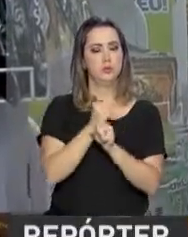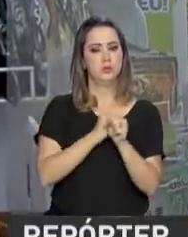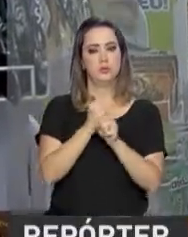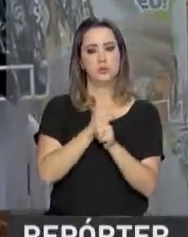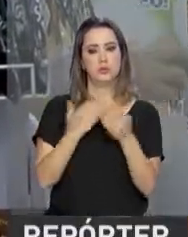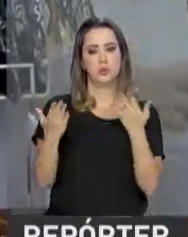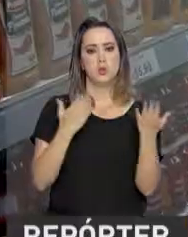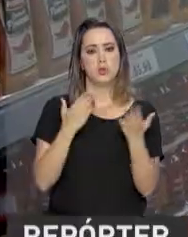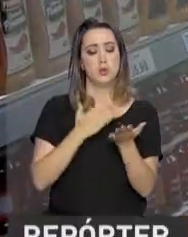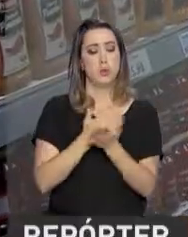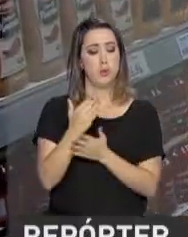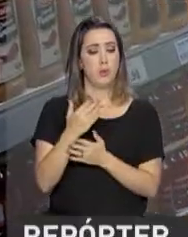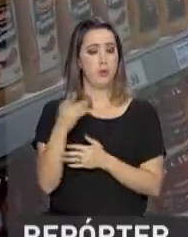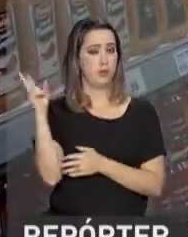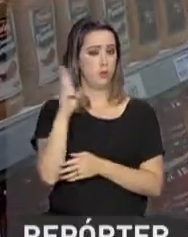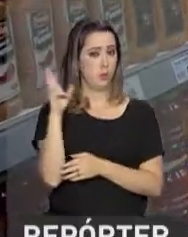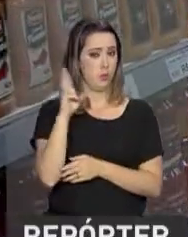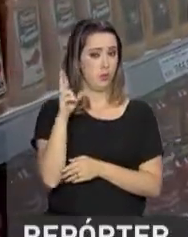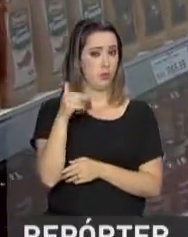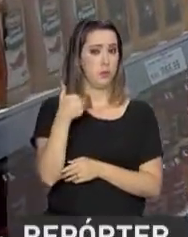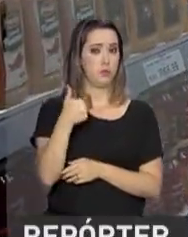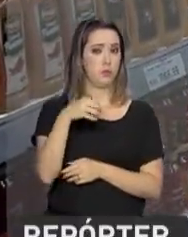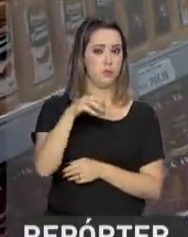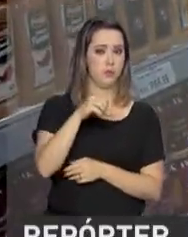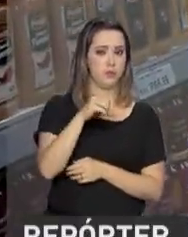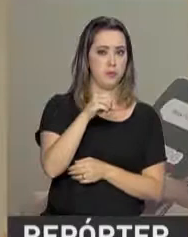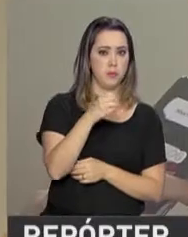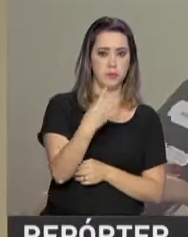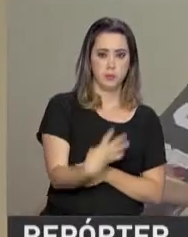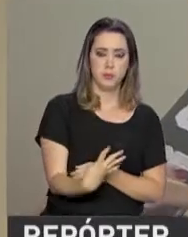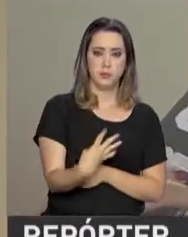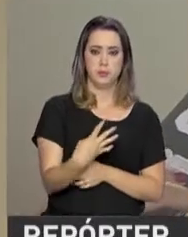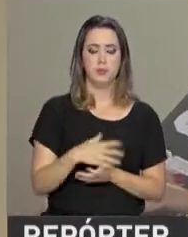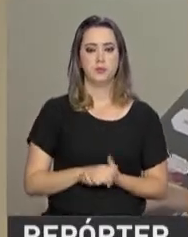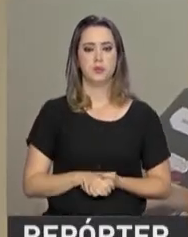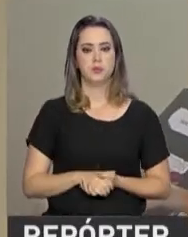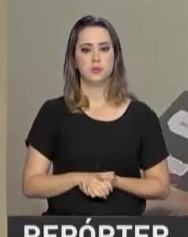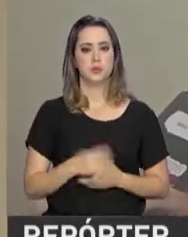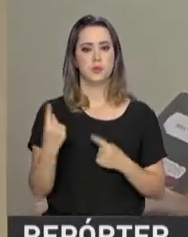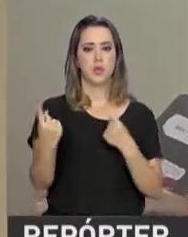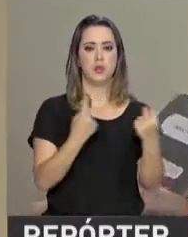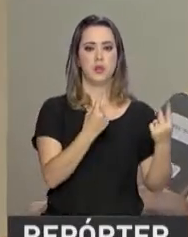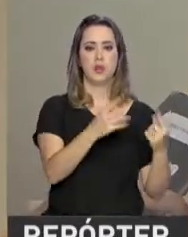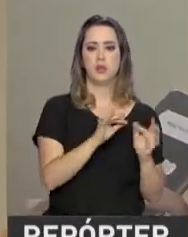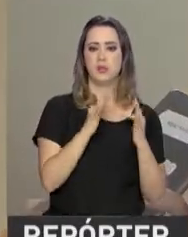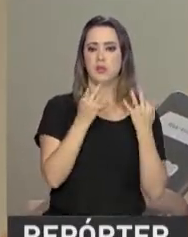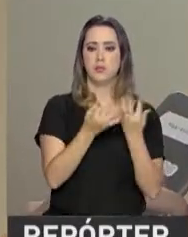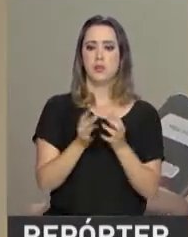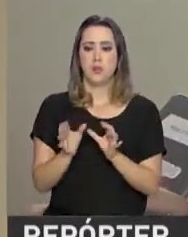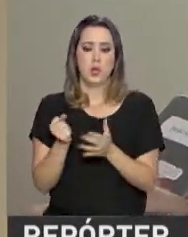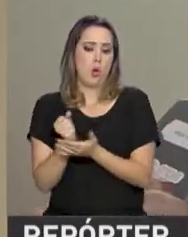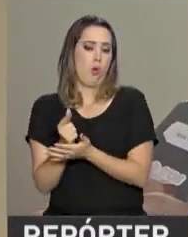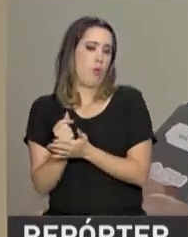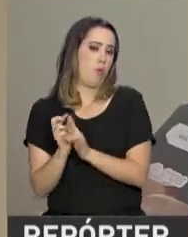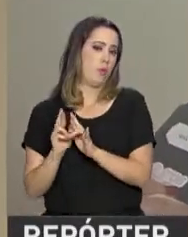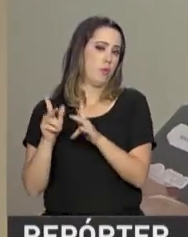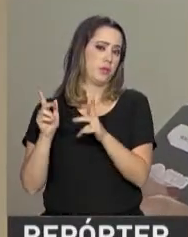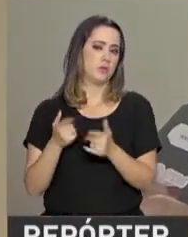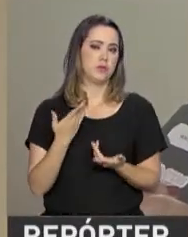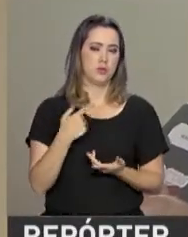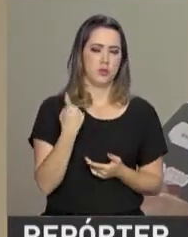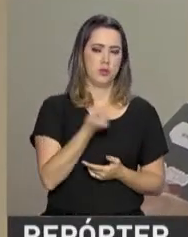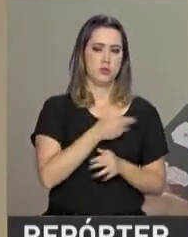ano desde a implantação do Plano Real, em 1994. Cada família tem uma cesta de consumo, né? Nós temos uma cesta